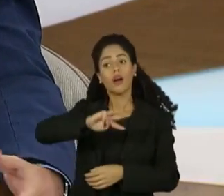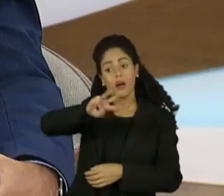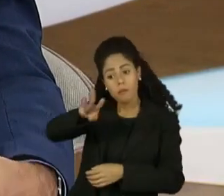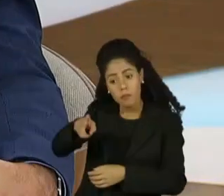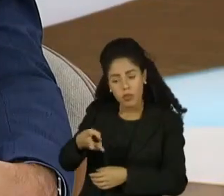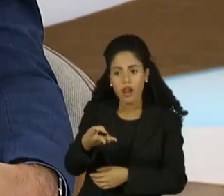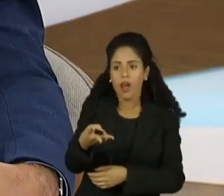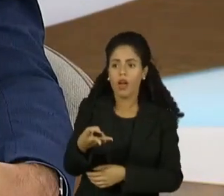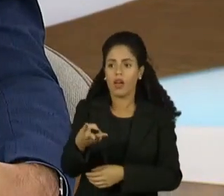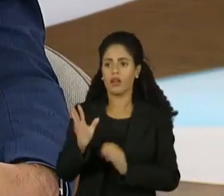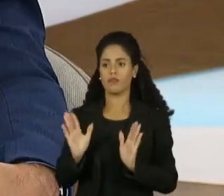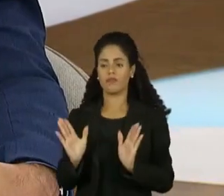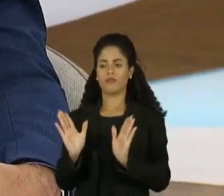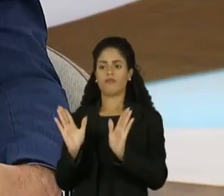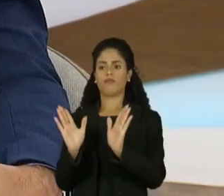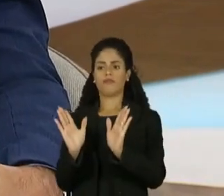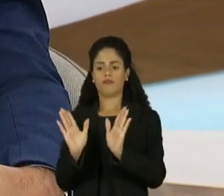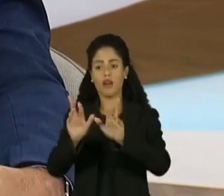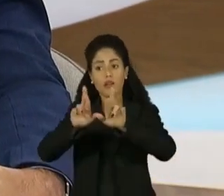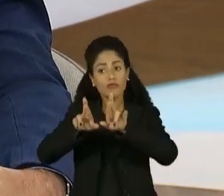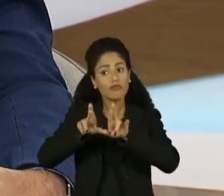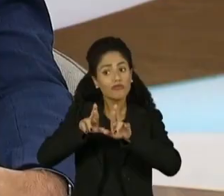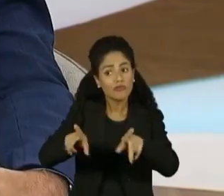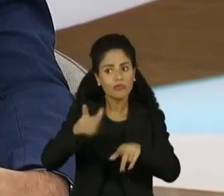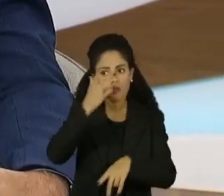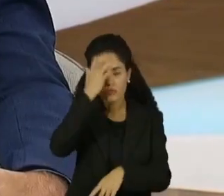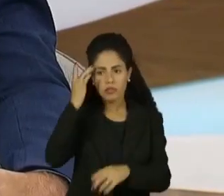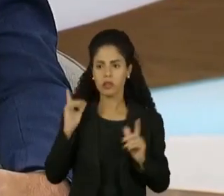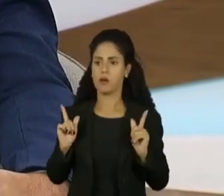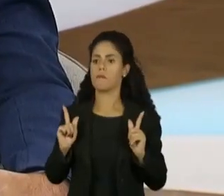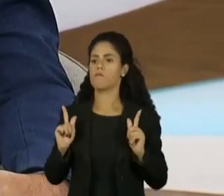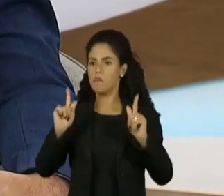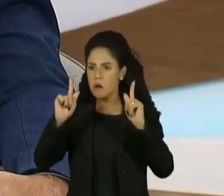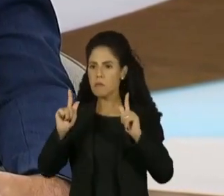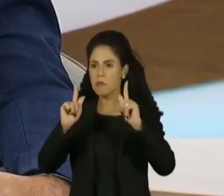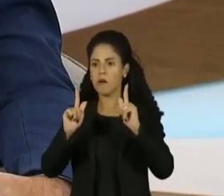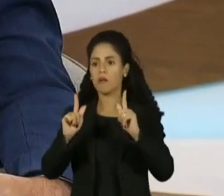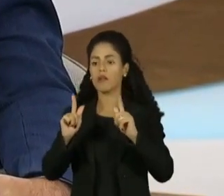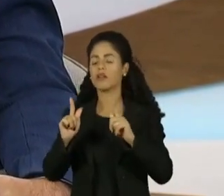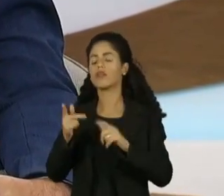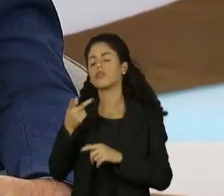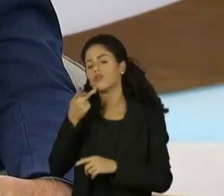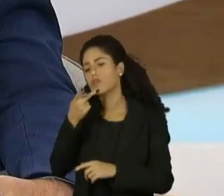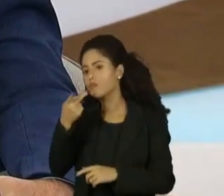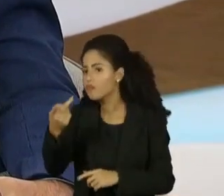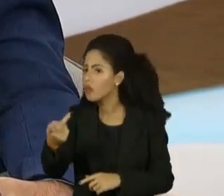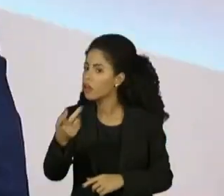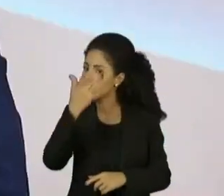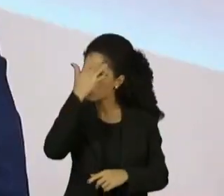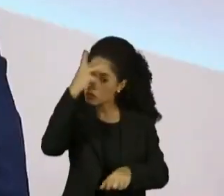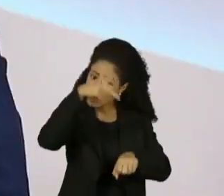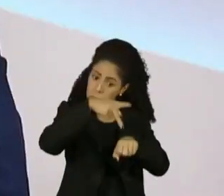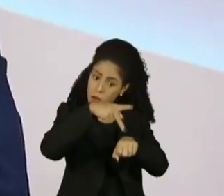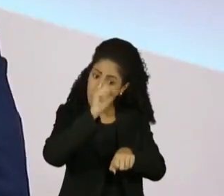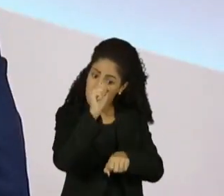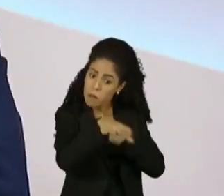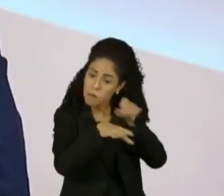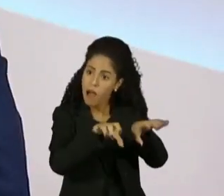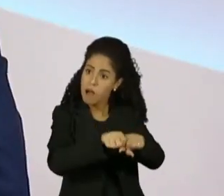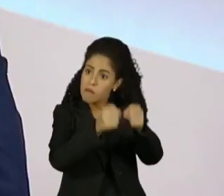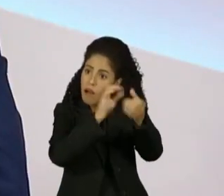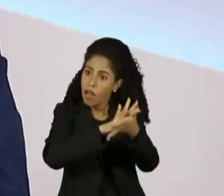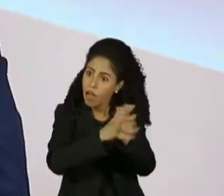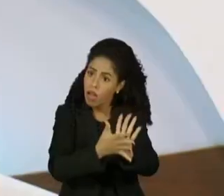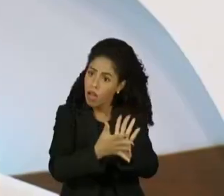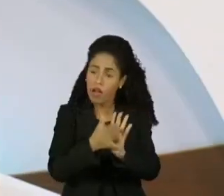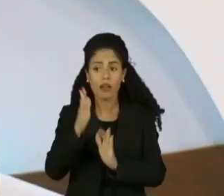eu estou falando o seguinte, é uma diferença de alguém que foi fazer um protesto, não estou falando quem barbarizou, que você está pegando, você está generalizando, e